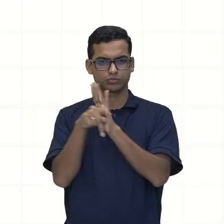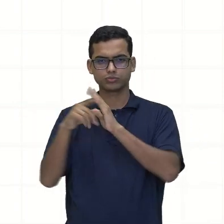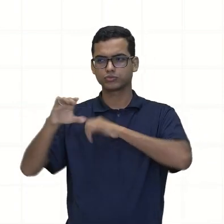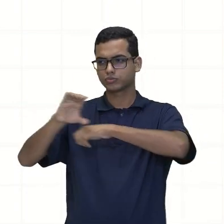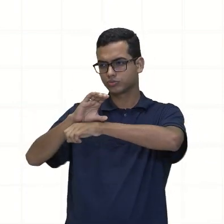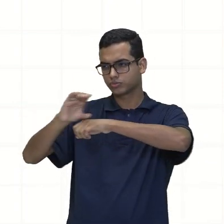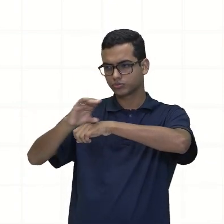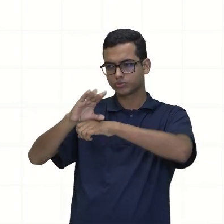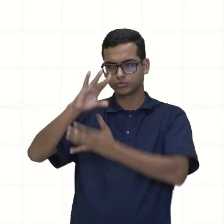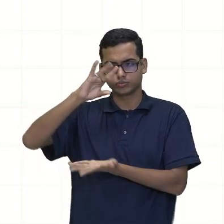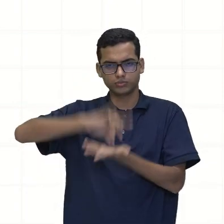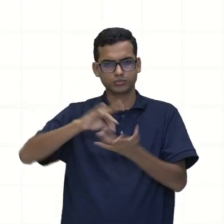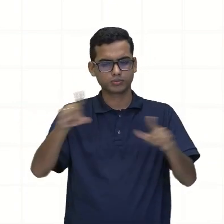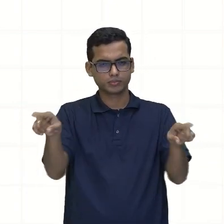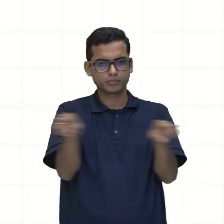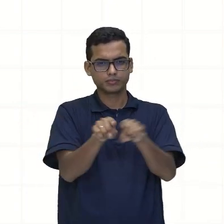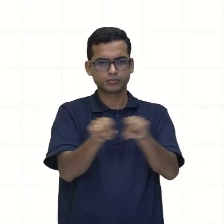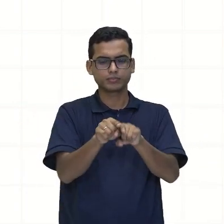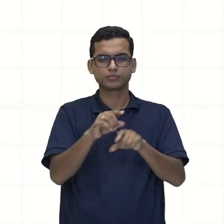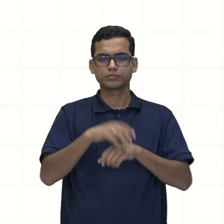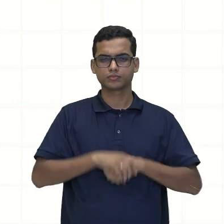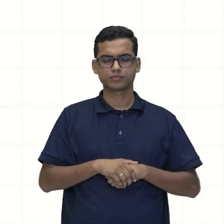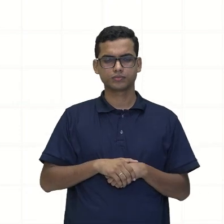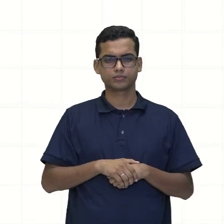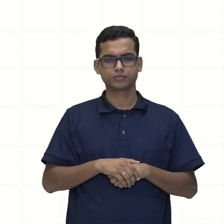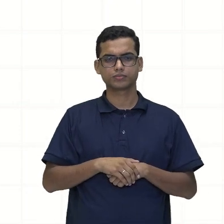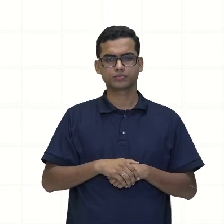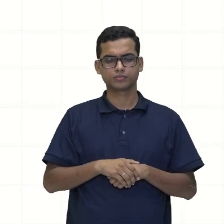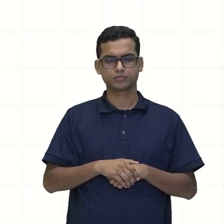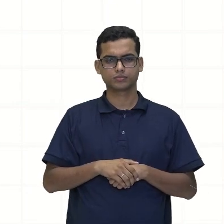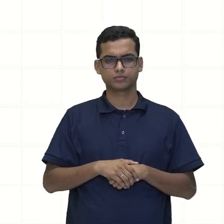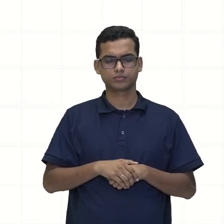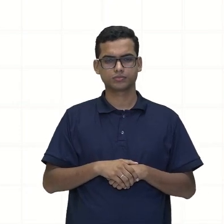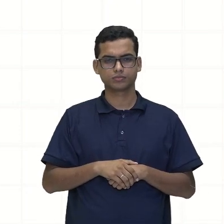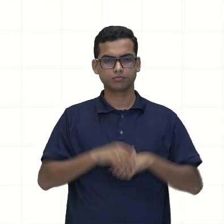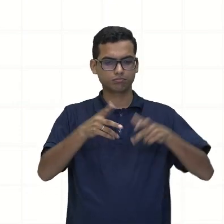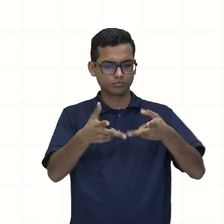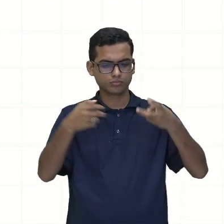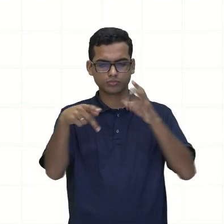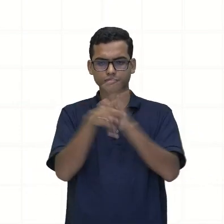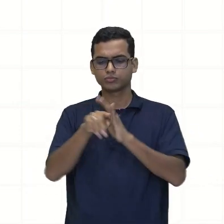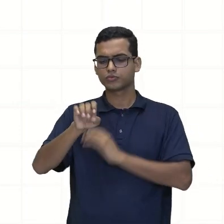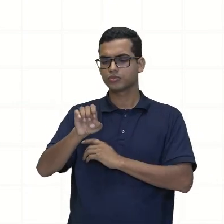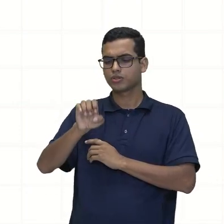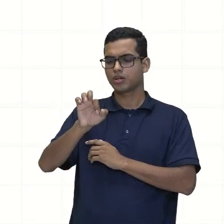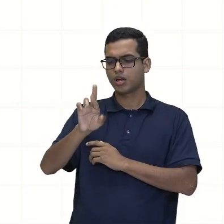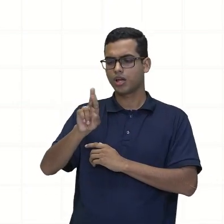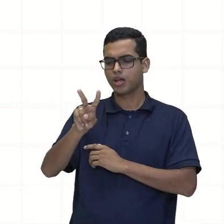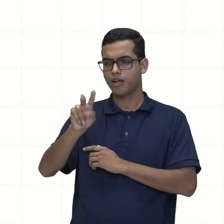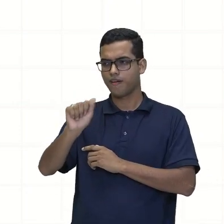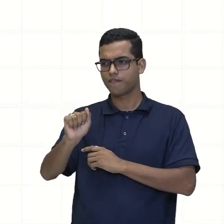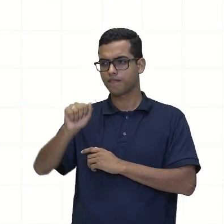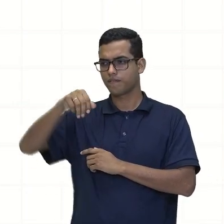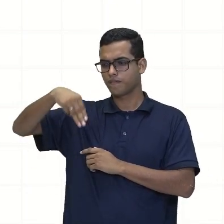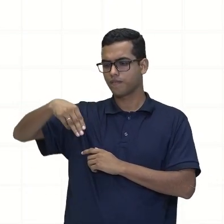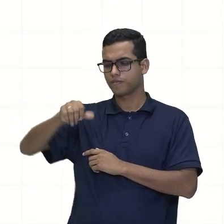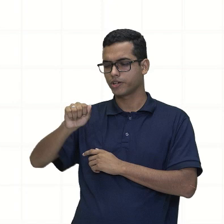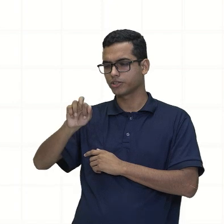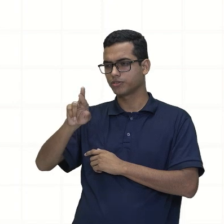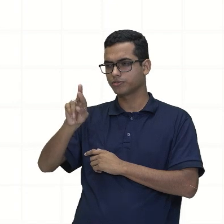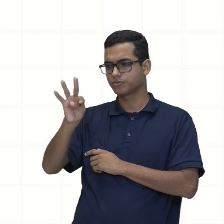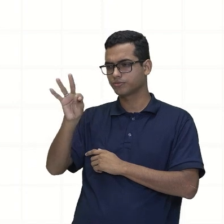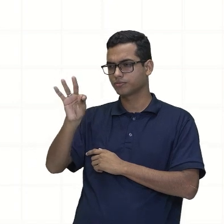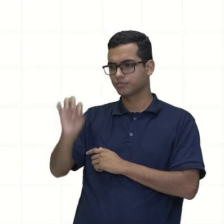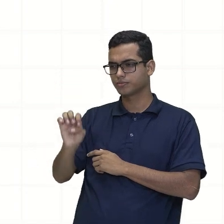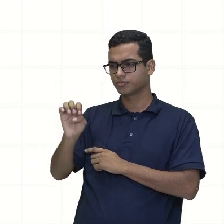E observem aqui que o extrativismo da erva mate, ele é bem característico aqui na